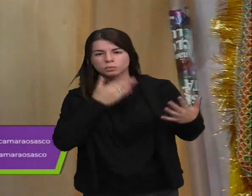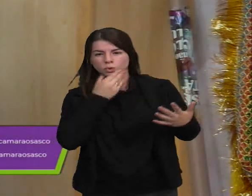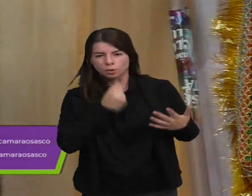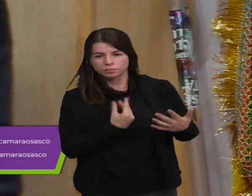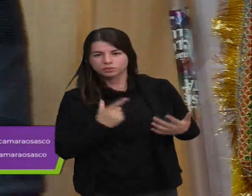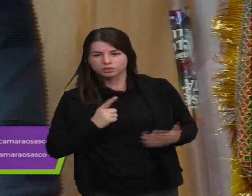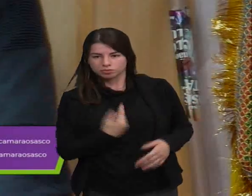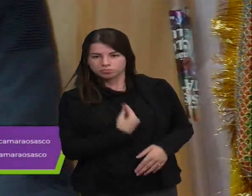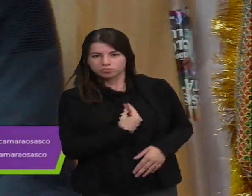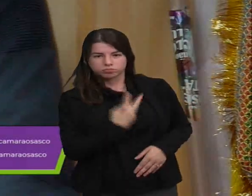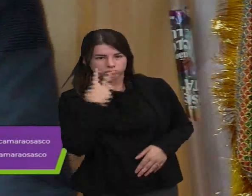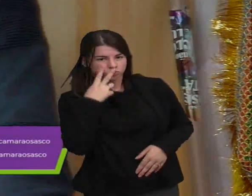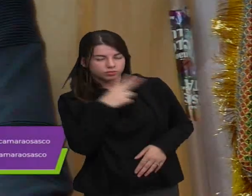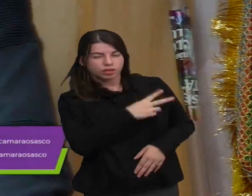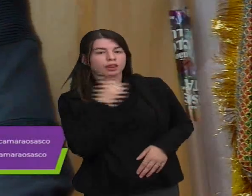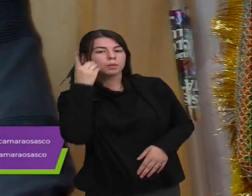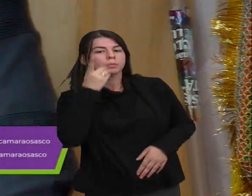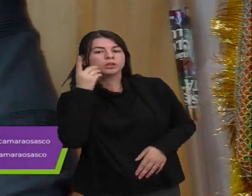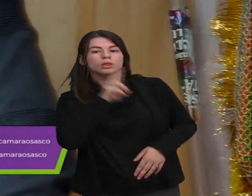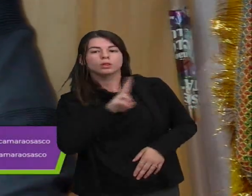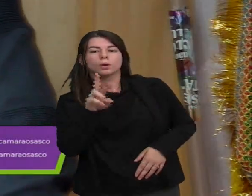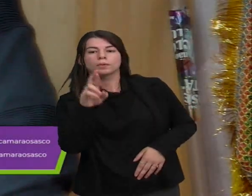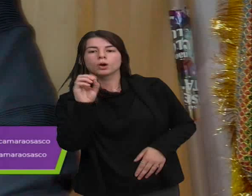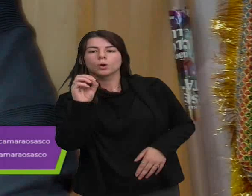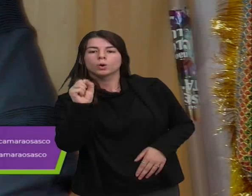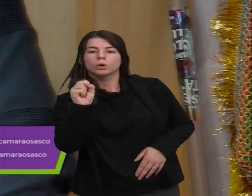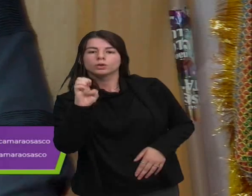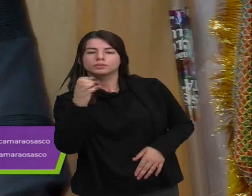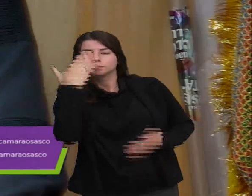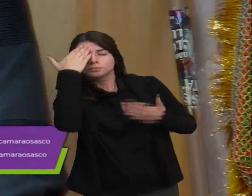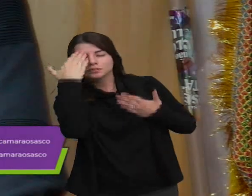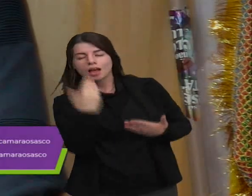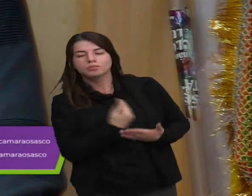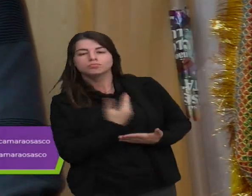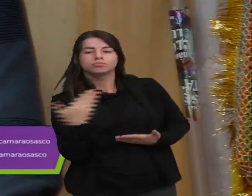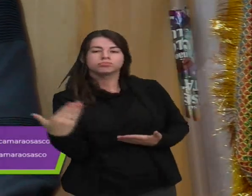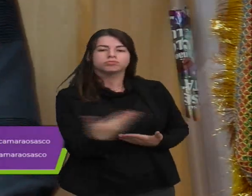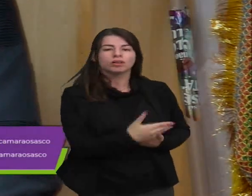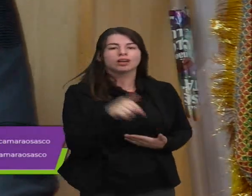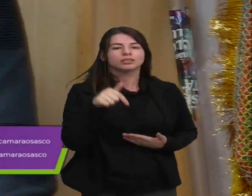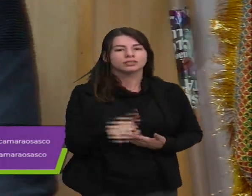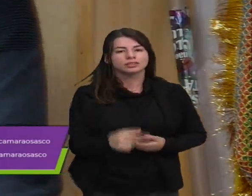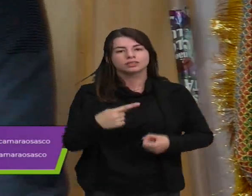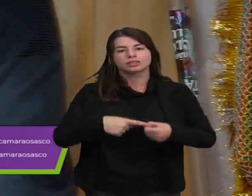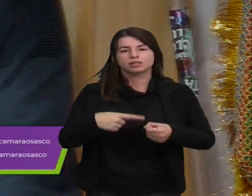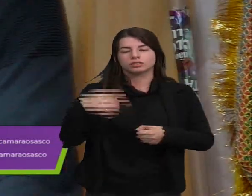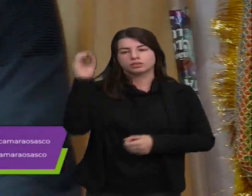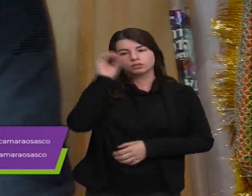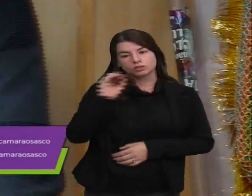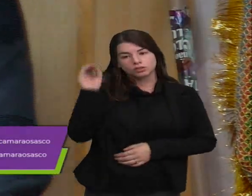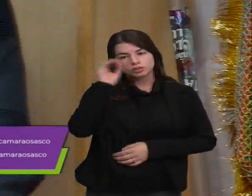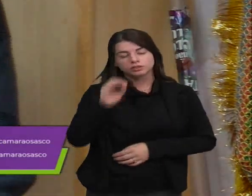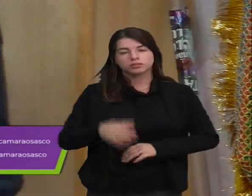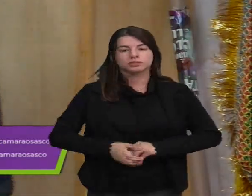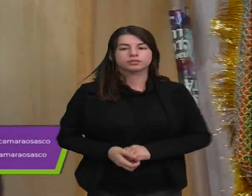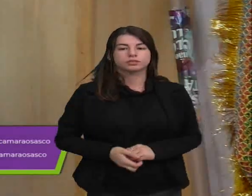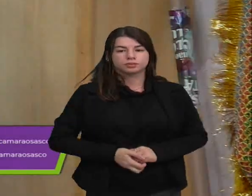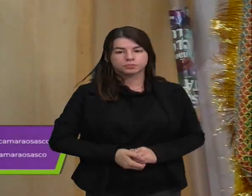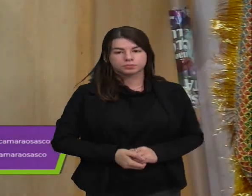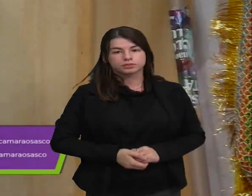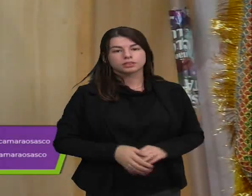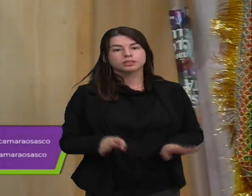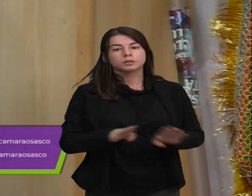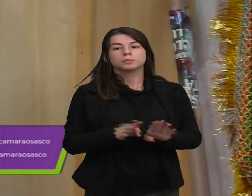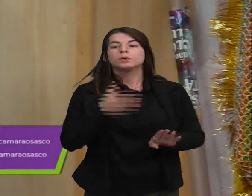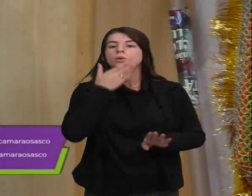-deputada a Rose obrigado pela sua presença na nossa cidade queria cumprimentar o